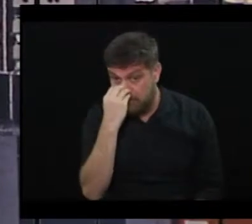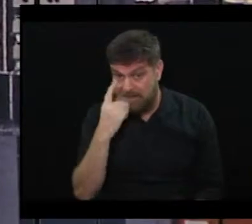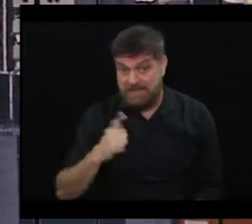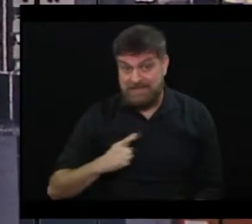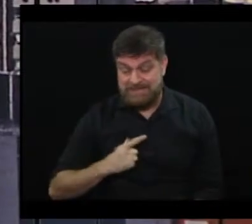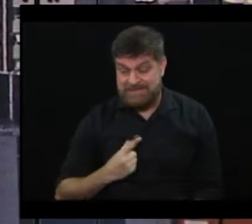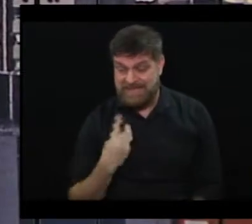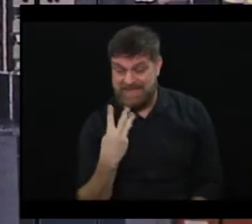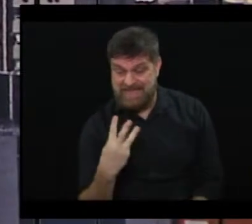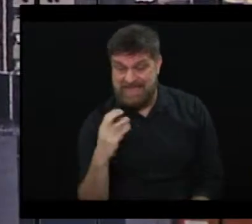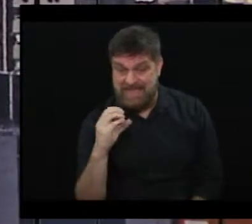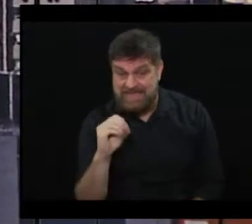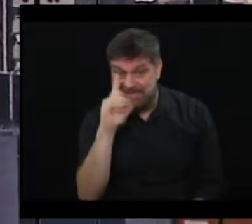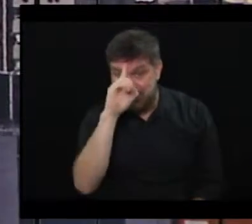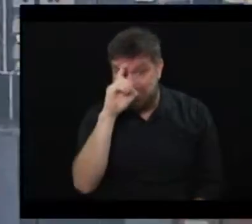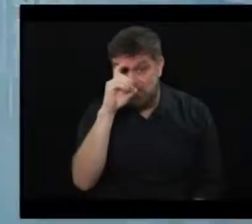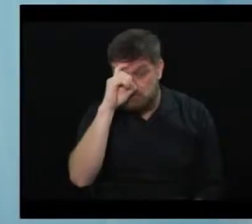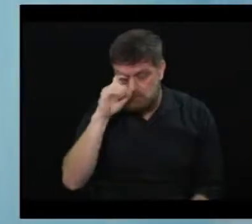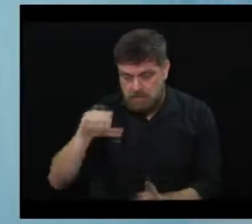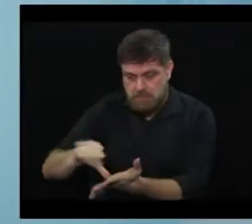30 hospitais aqui da região.